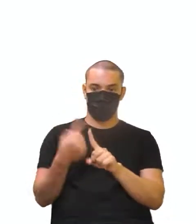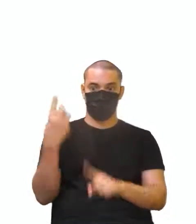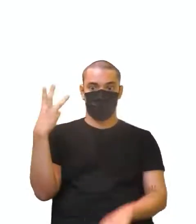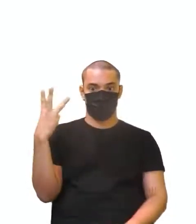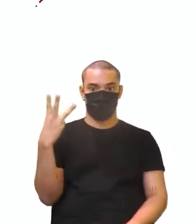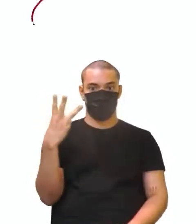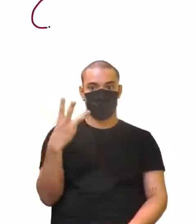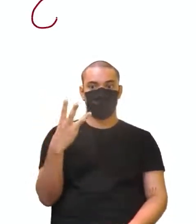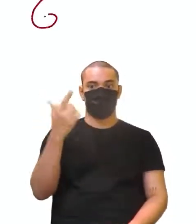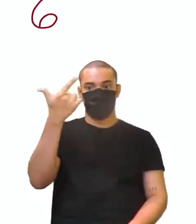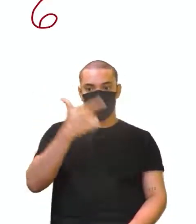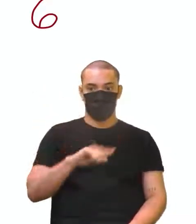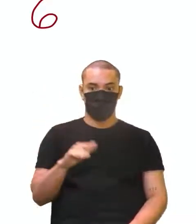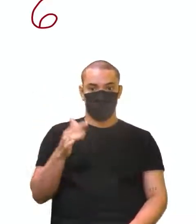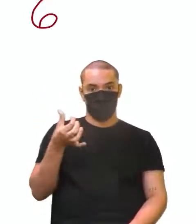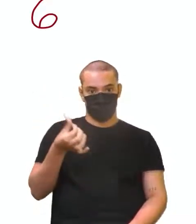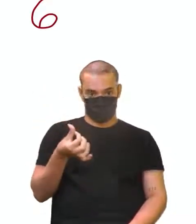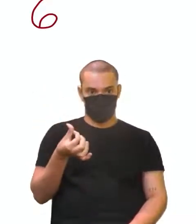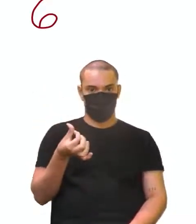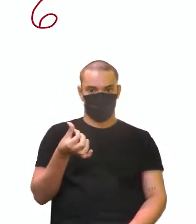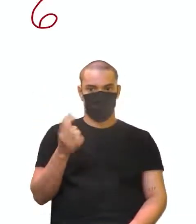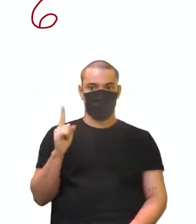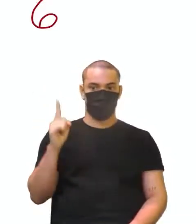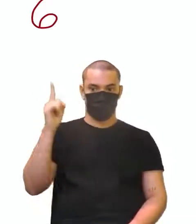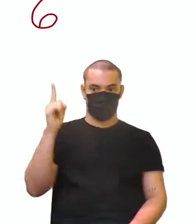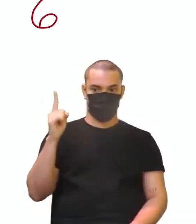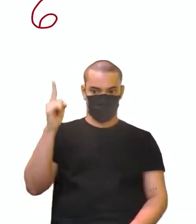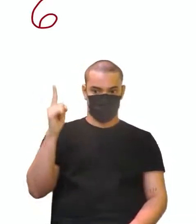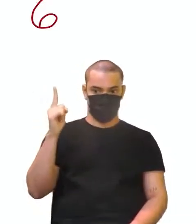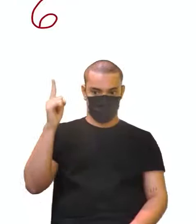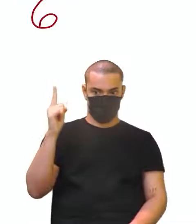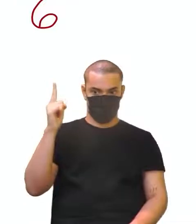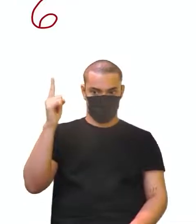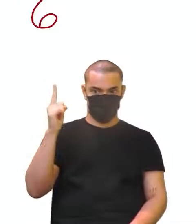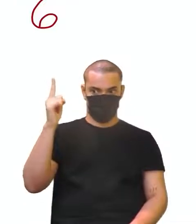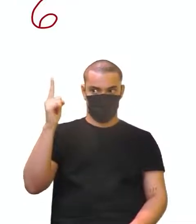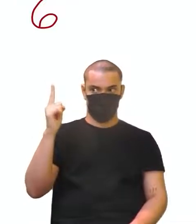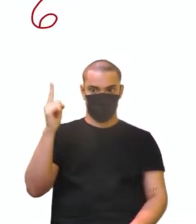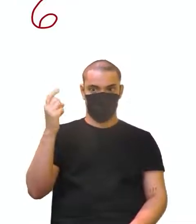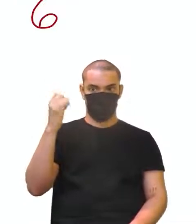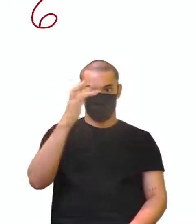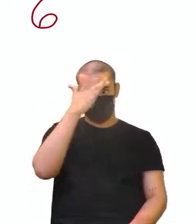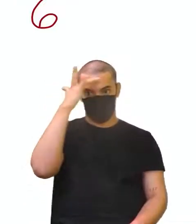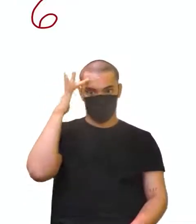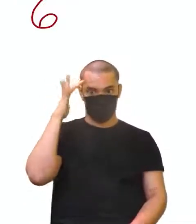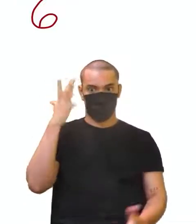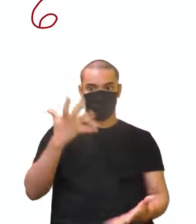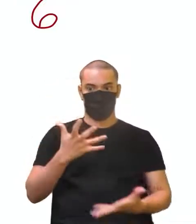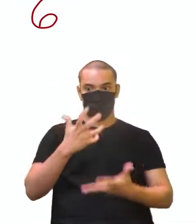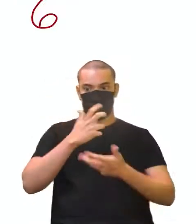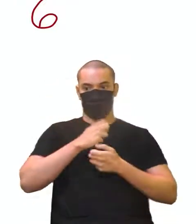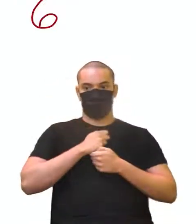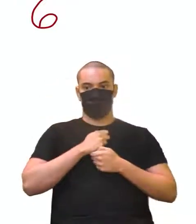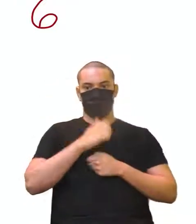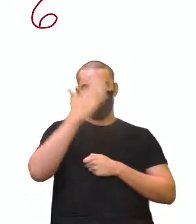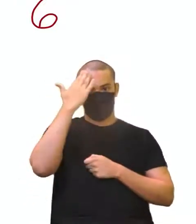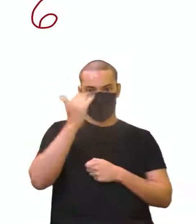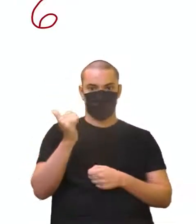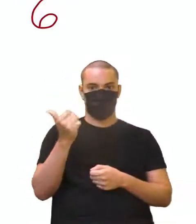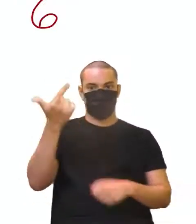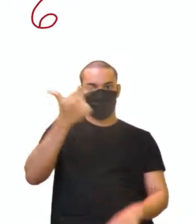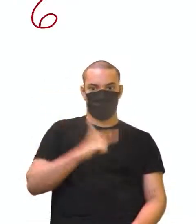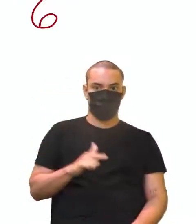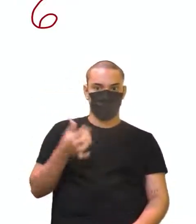3. Vou repetir aqui o número 6, que quem domina bem a matemática sabe que você vai